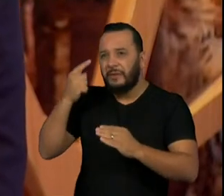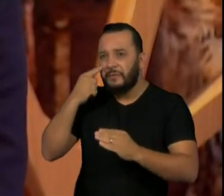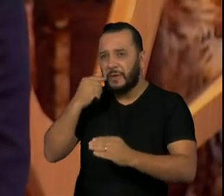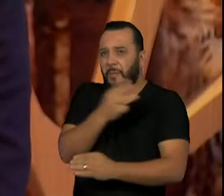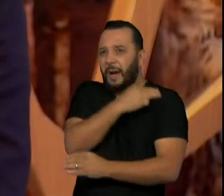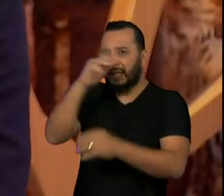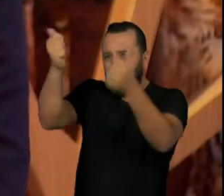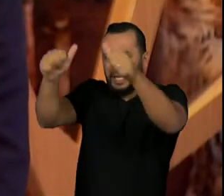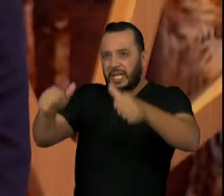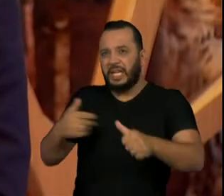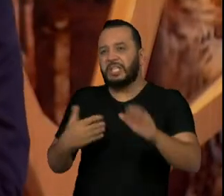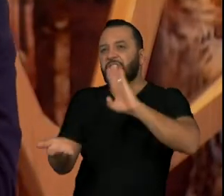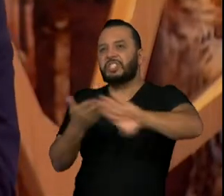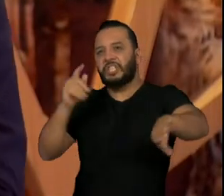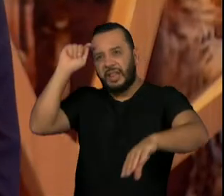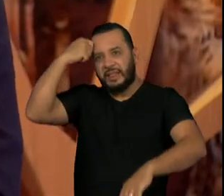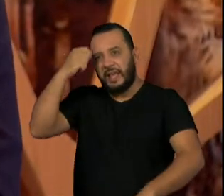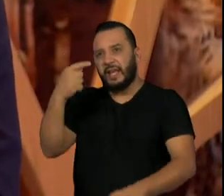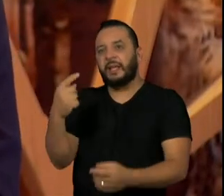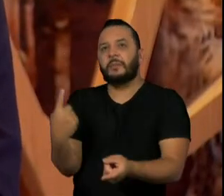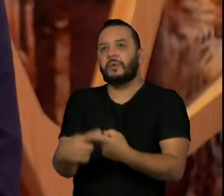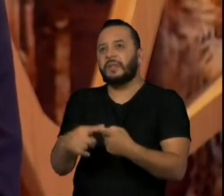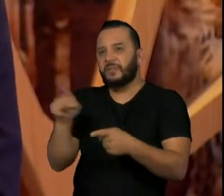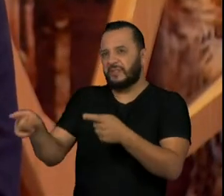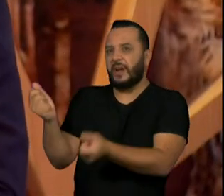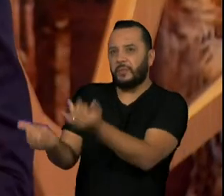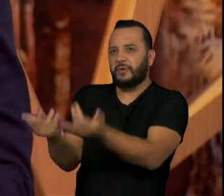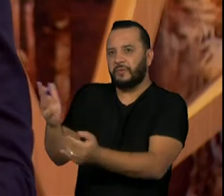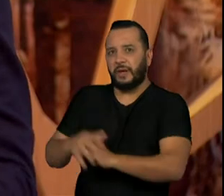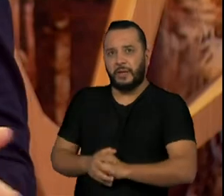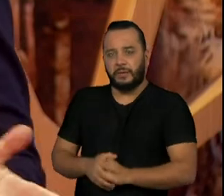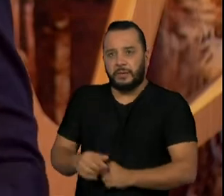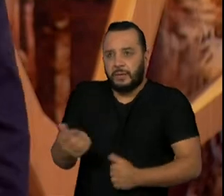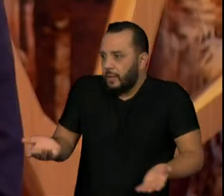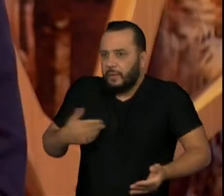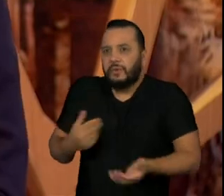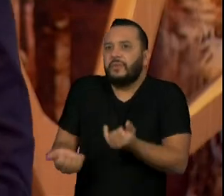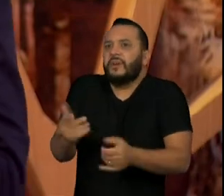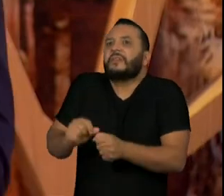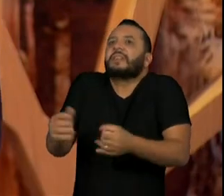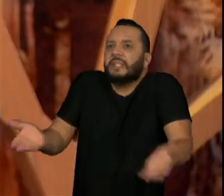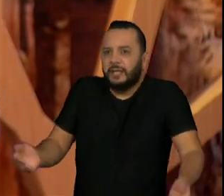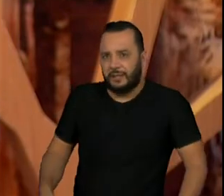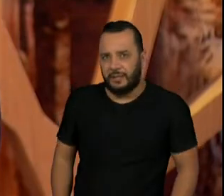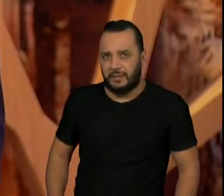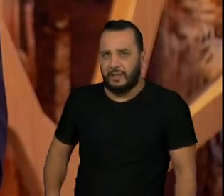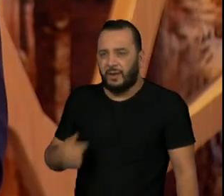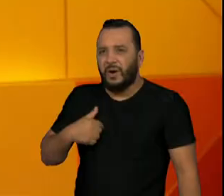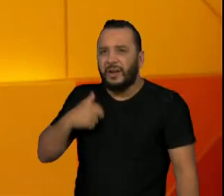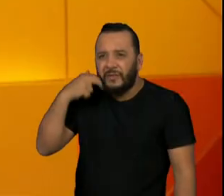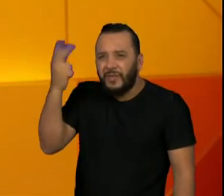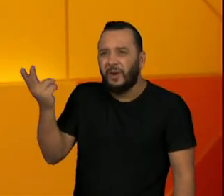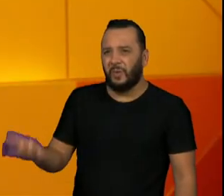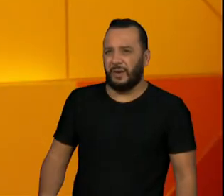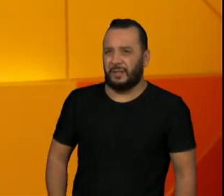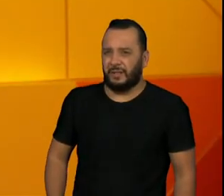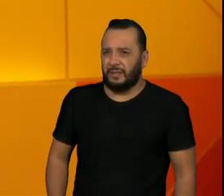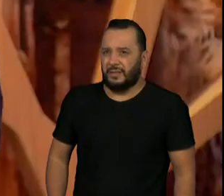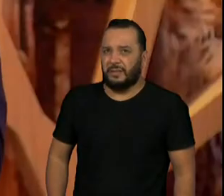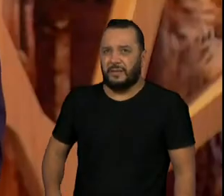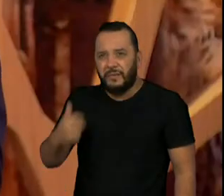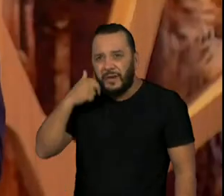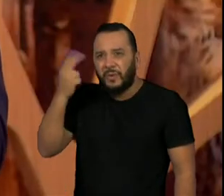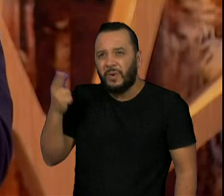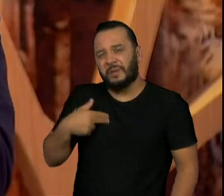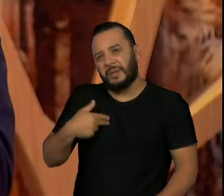falou o seguinte, tira essa negrinha daqui, senão você vai para o inferno. Ela falou, se eu estou no inferno, então o que você está fazendo aqui? Olha que vergonha. Eu falo isso aqui